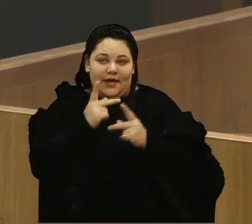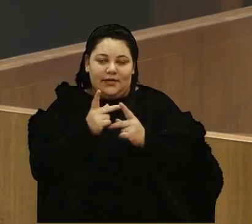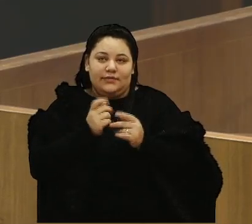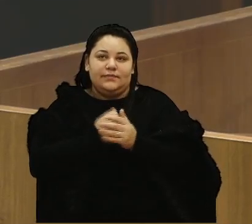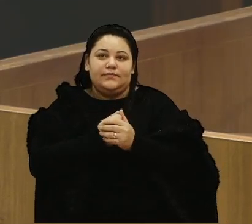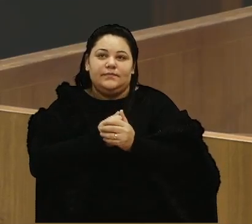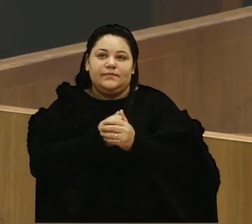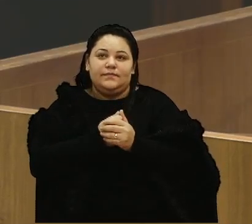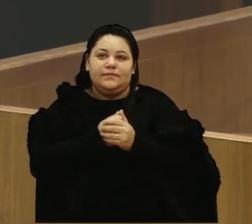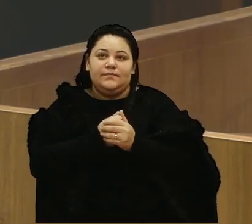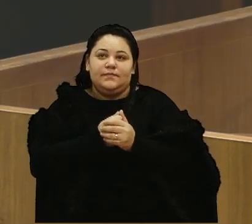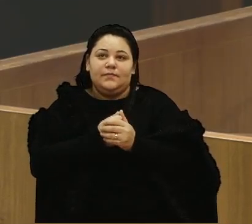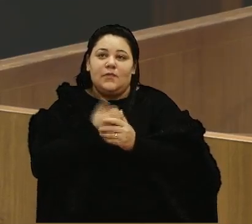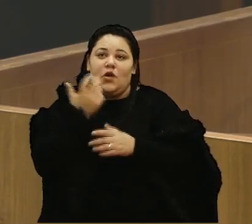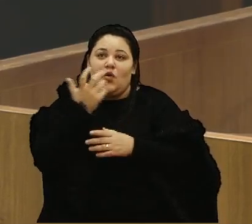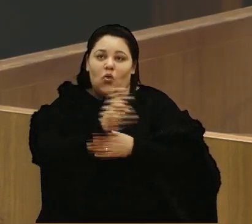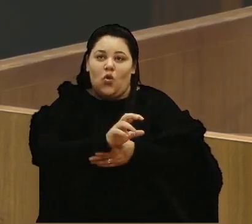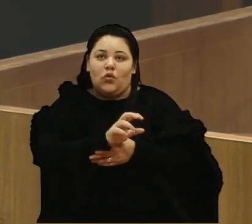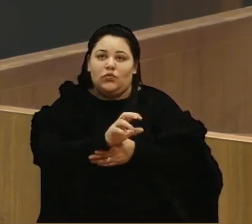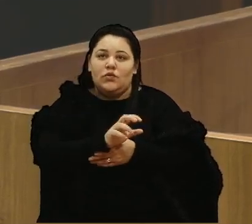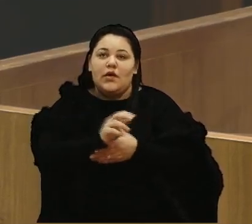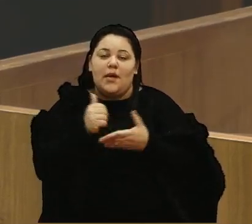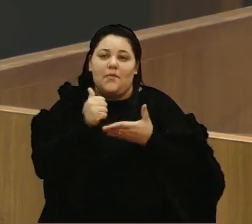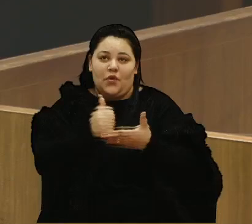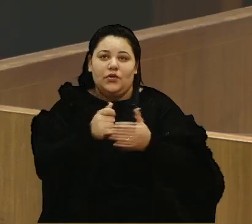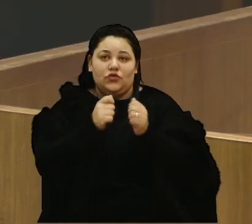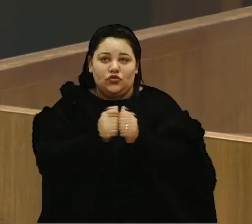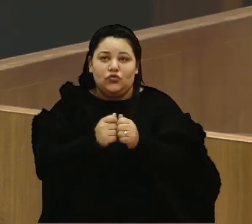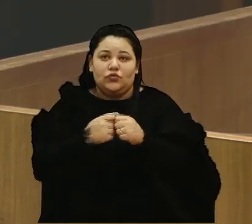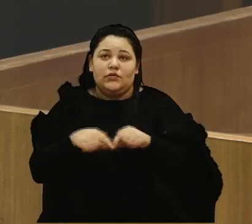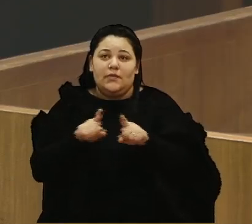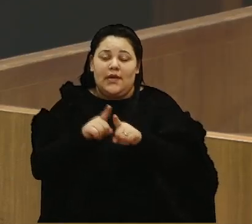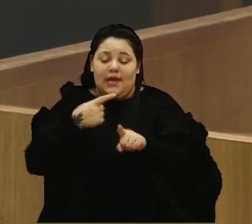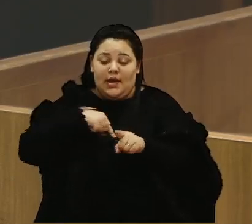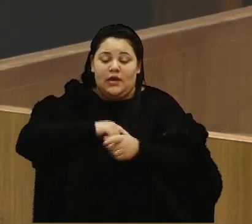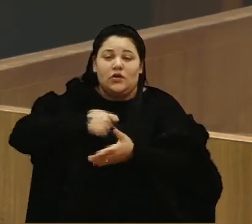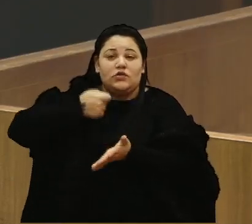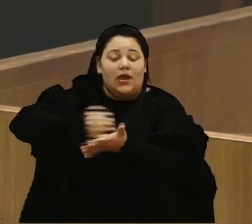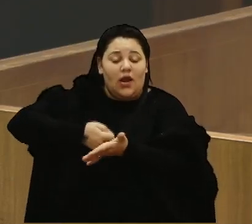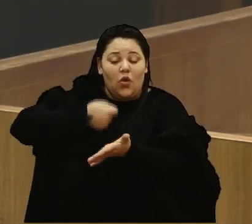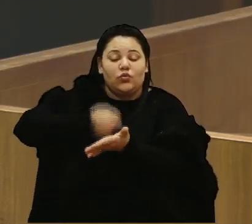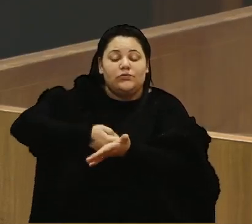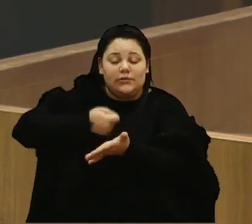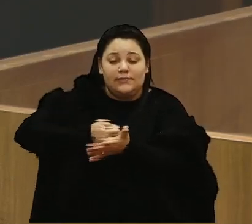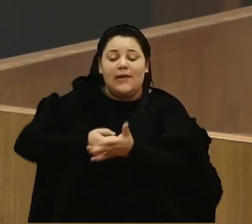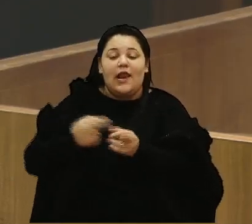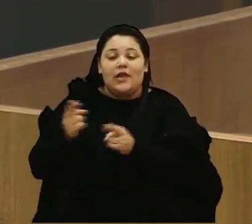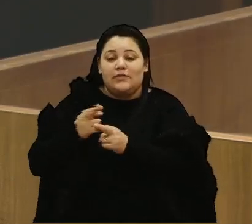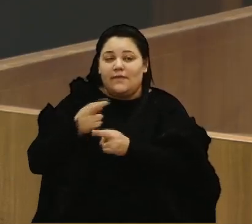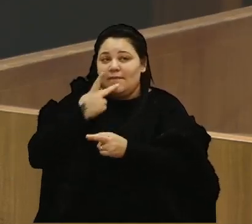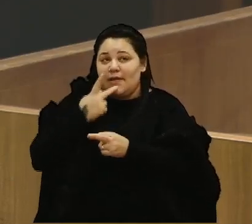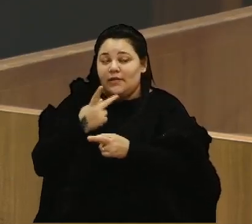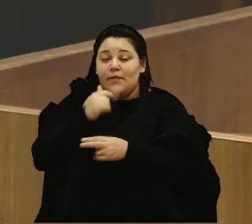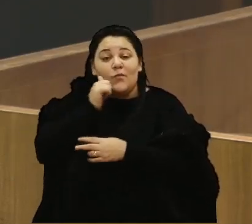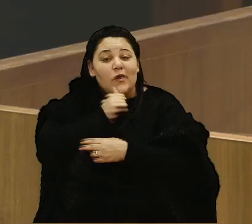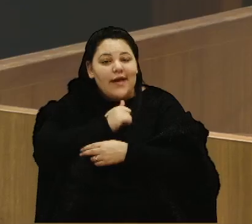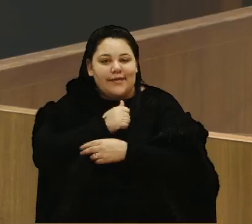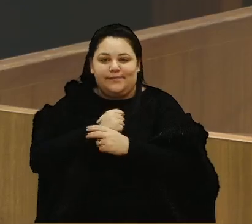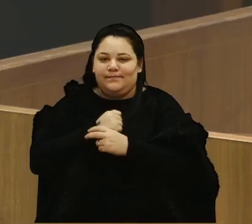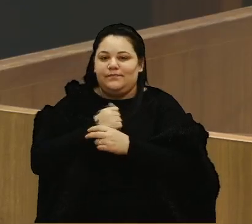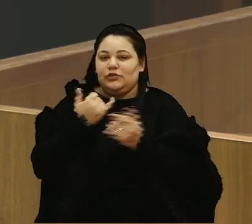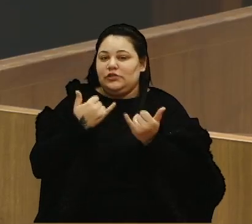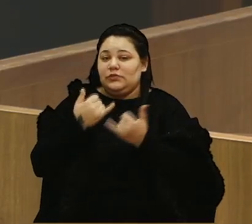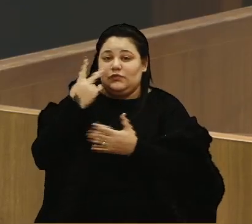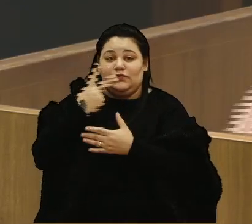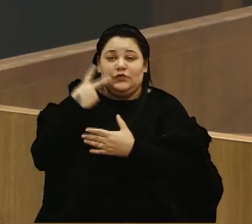contra a questão e se colocando junto, como aliados, à nossa luta em relação à questão da mulher. Vereador Edson da